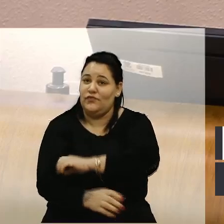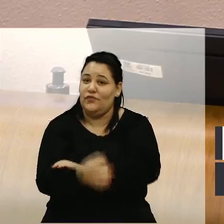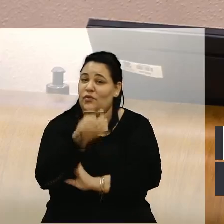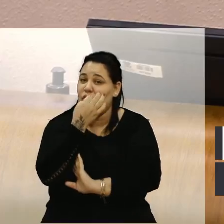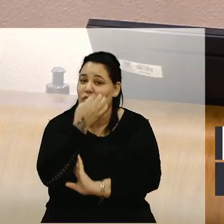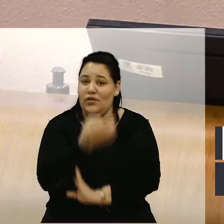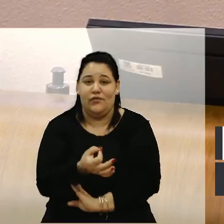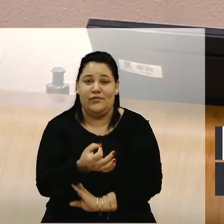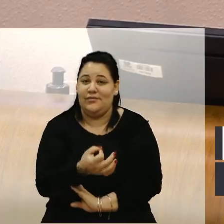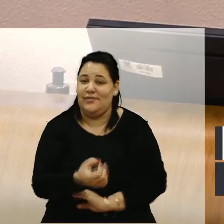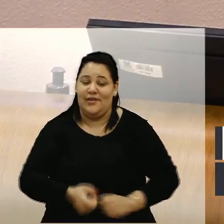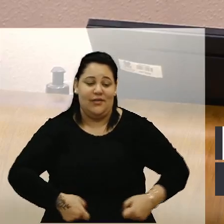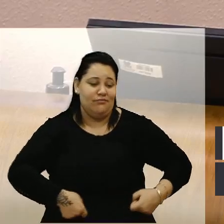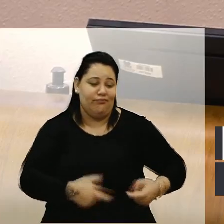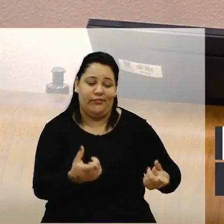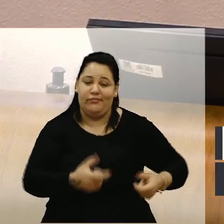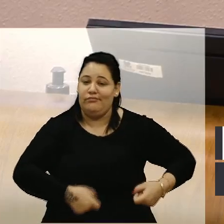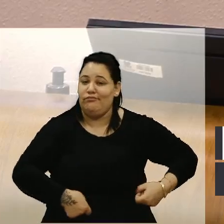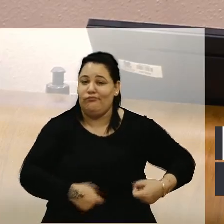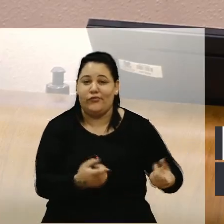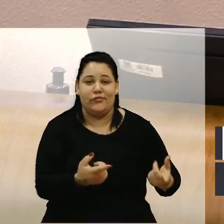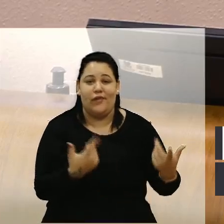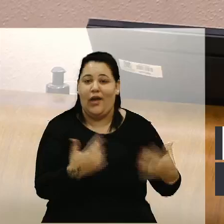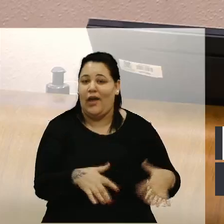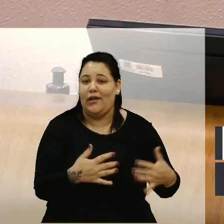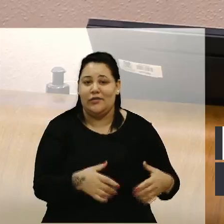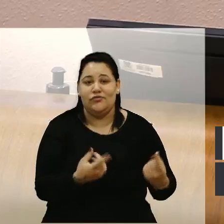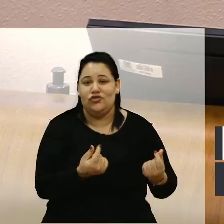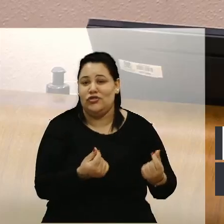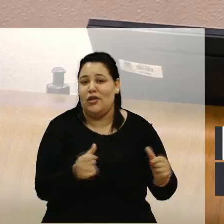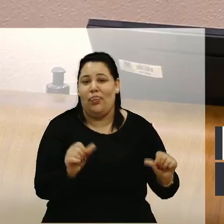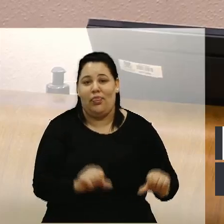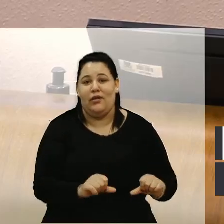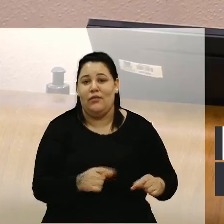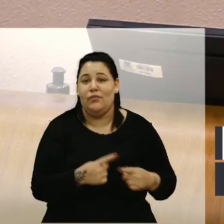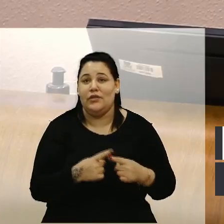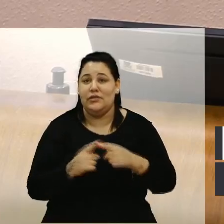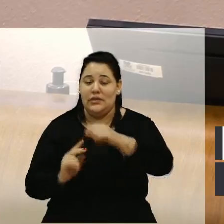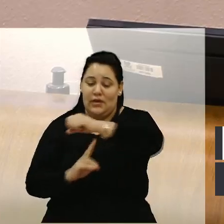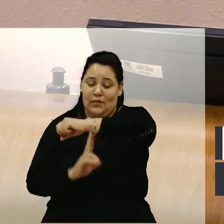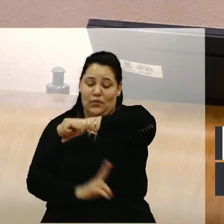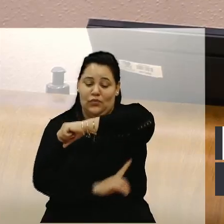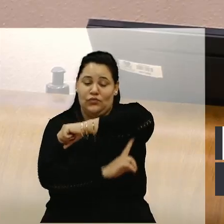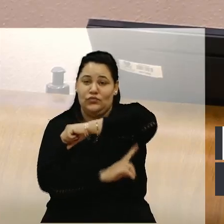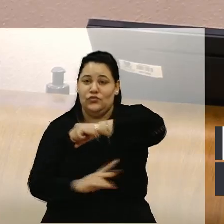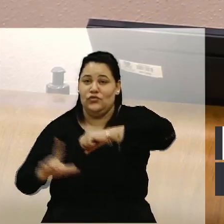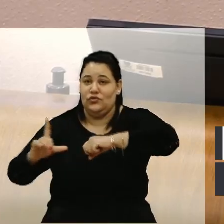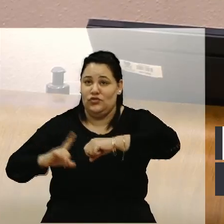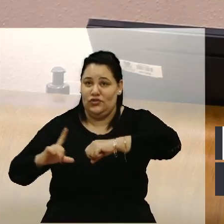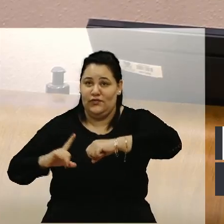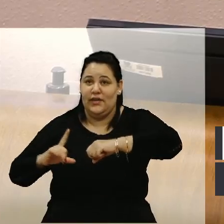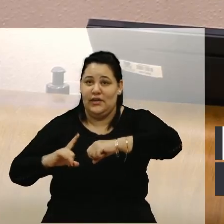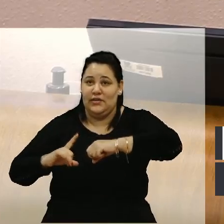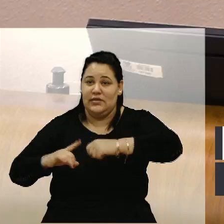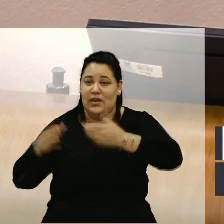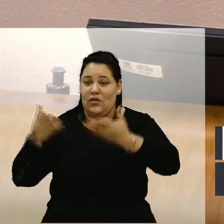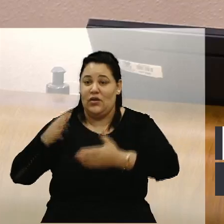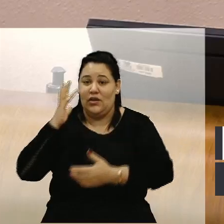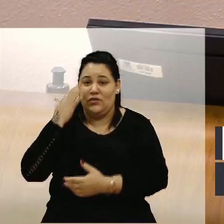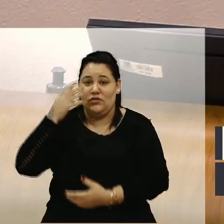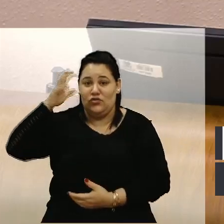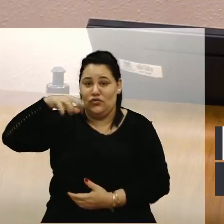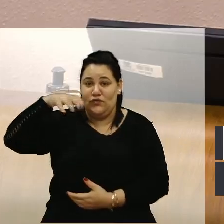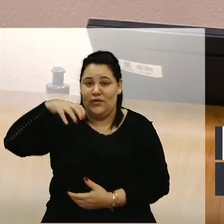jogar dinheiro fora, é brincar com as coisas. Porque se a ponte tivesse em cima naquele último episódio das chuvas, agora há poucos dias atrás, tinha